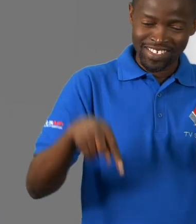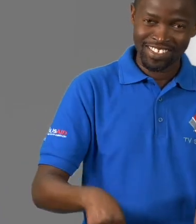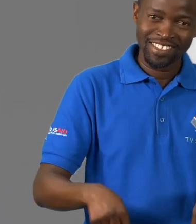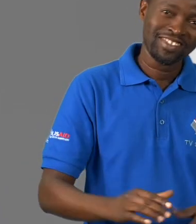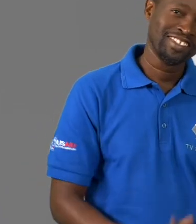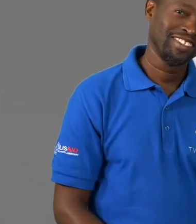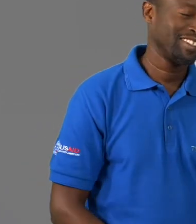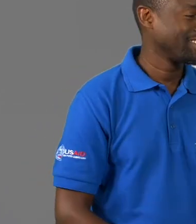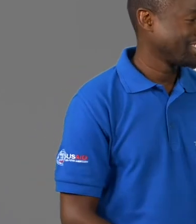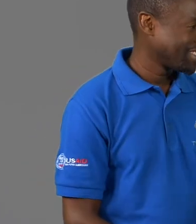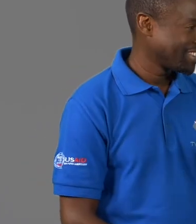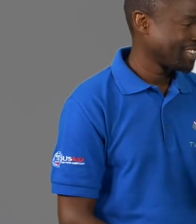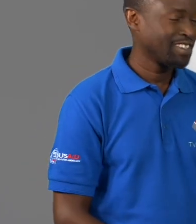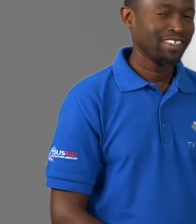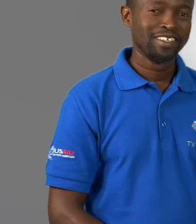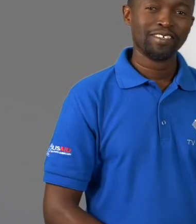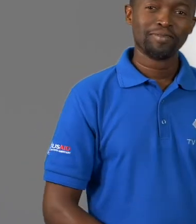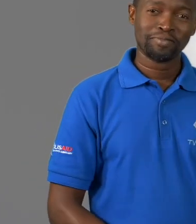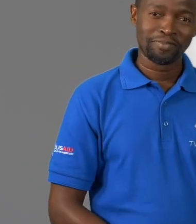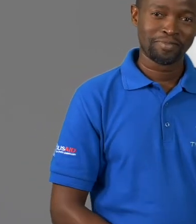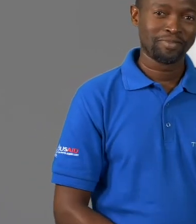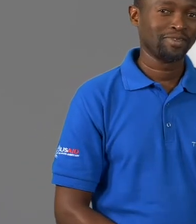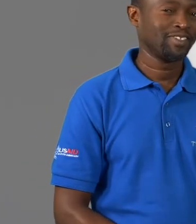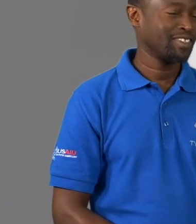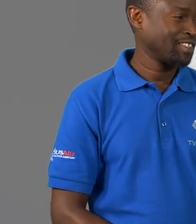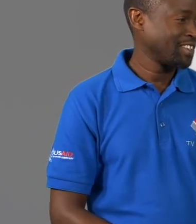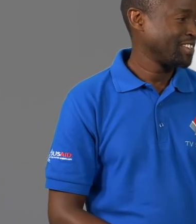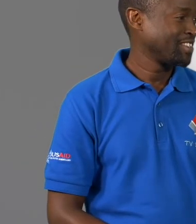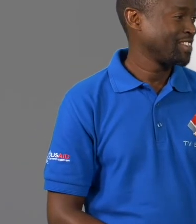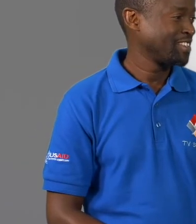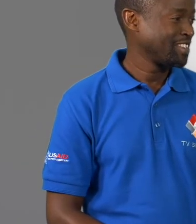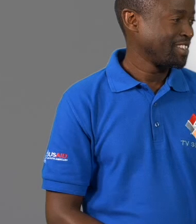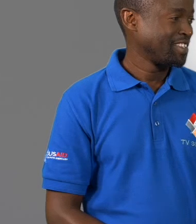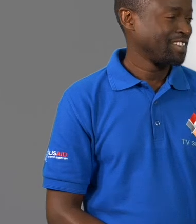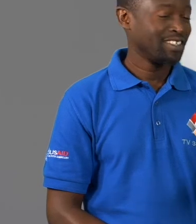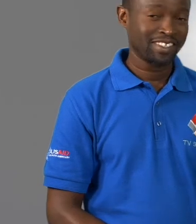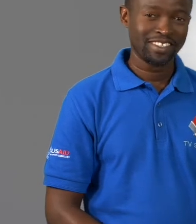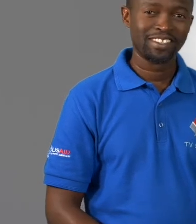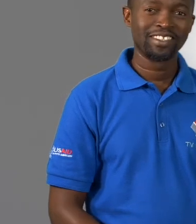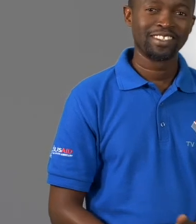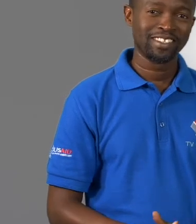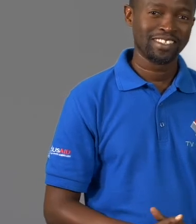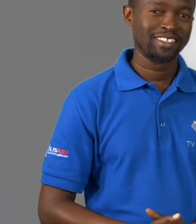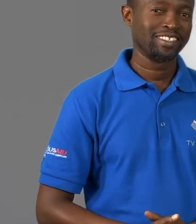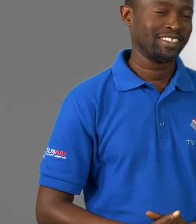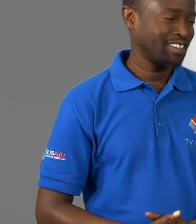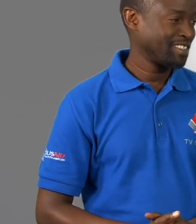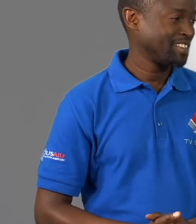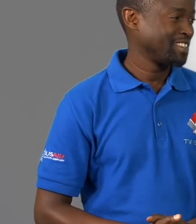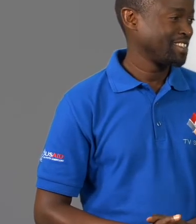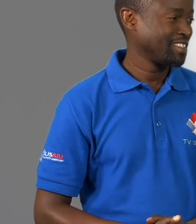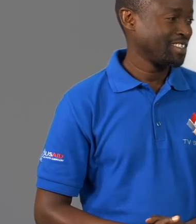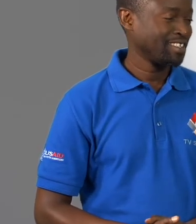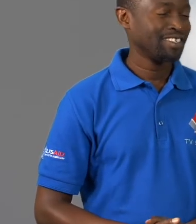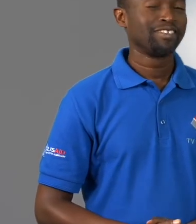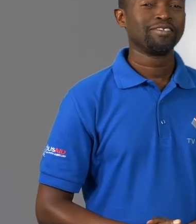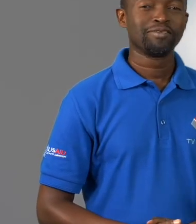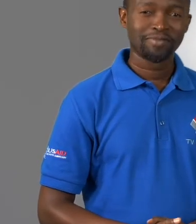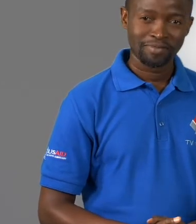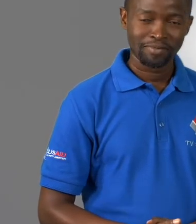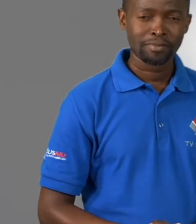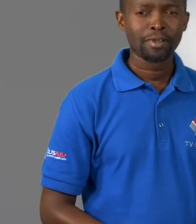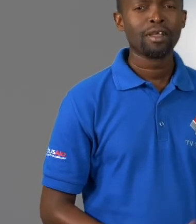Voltamos a marcar encontro neste mesmo horário. Lembre-se de continuar a investir seu tempo nas aulas de Língua